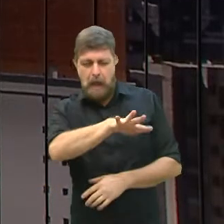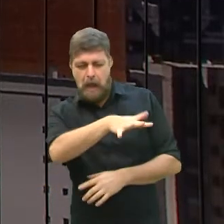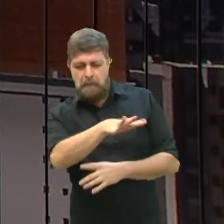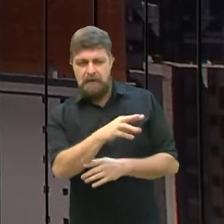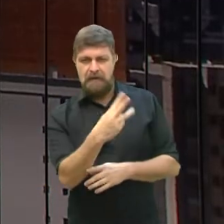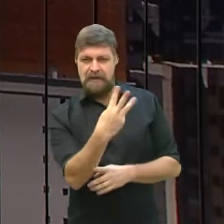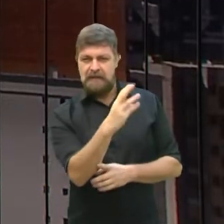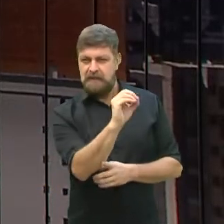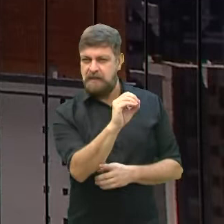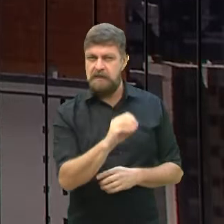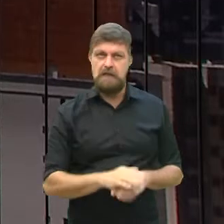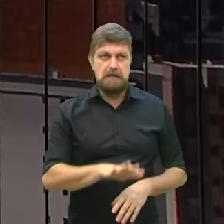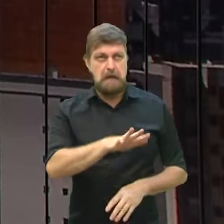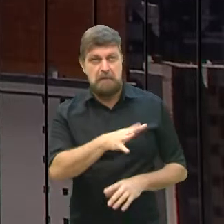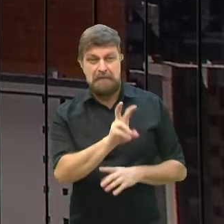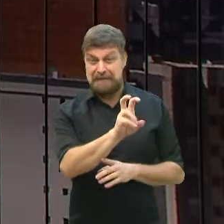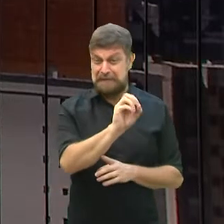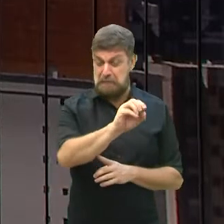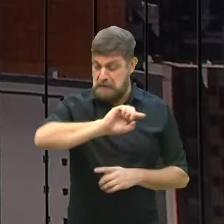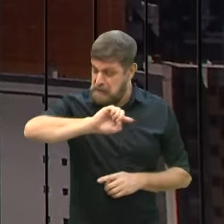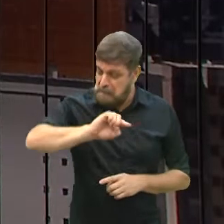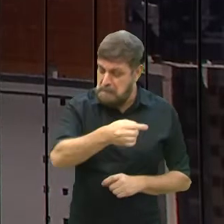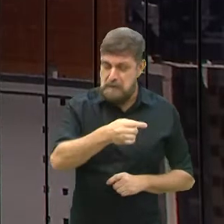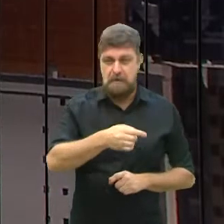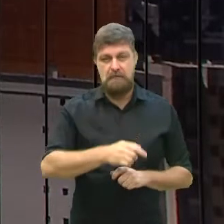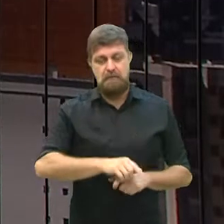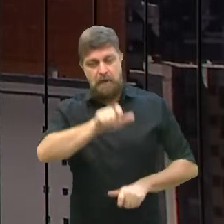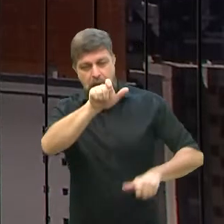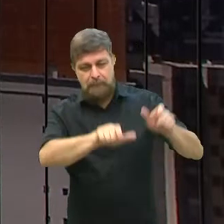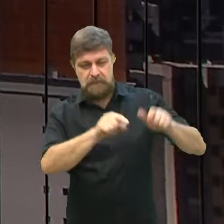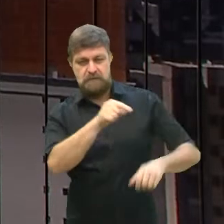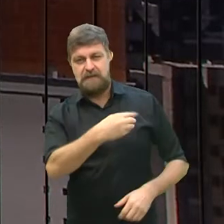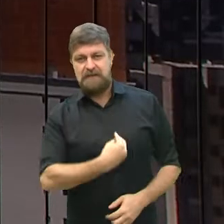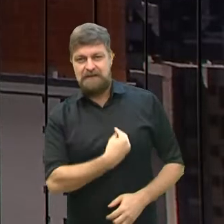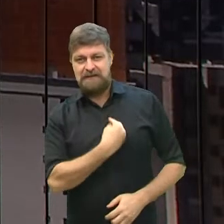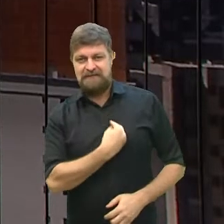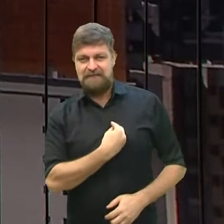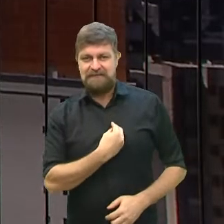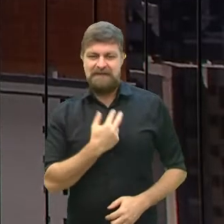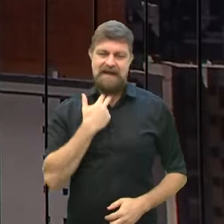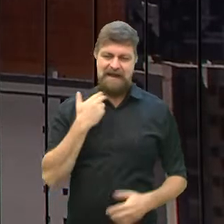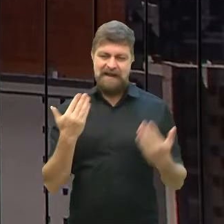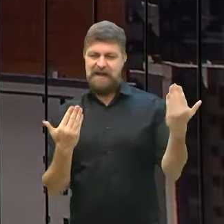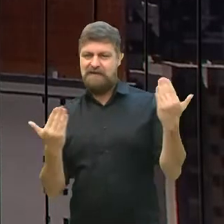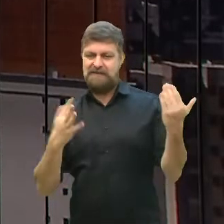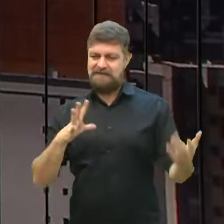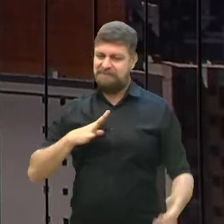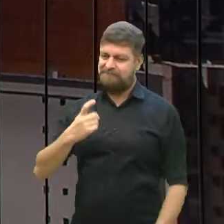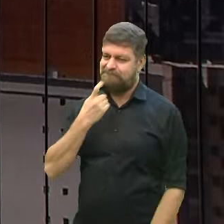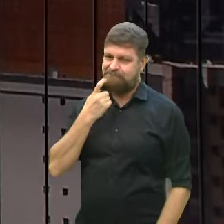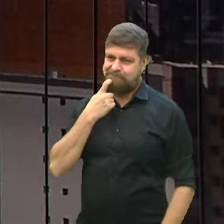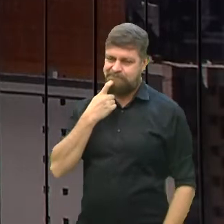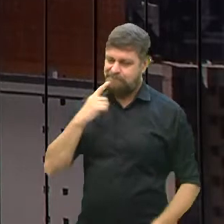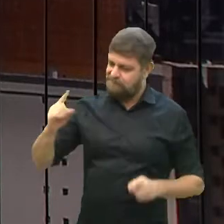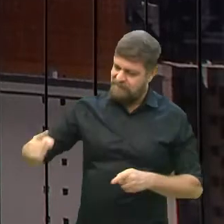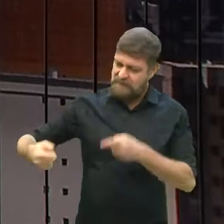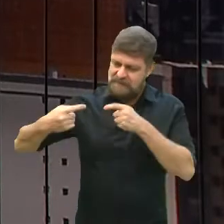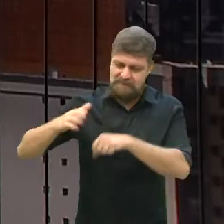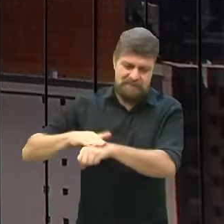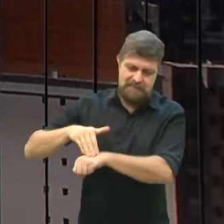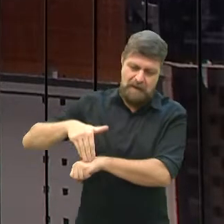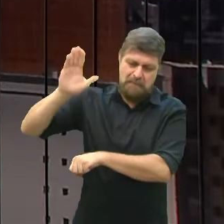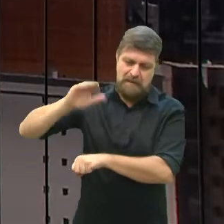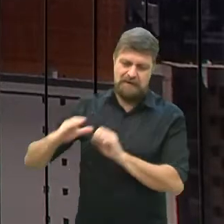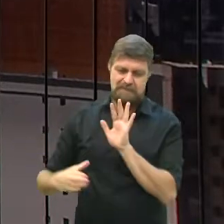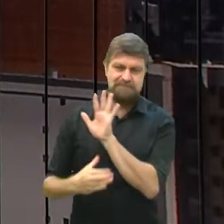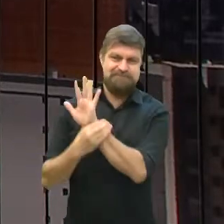30, 50, 20 mil habitantes, que aí, evidentemente, que não dá para comparar com o desafio que é tornar Campinas